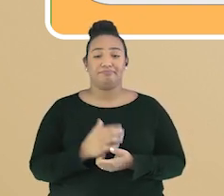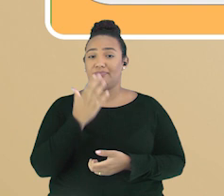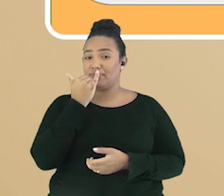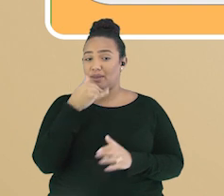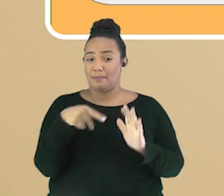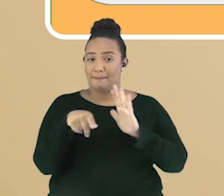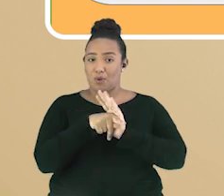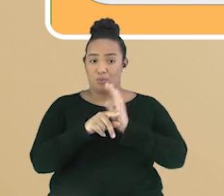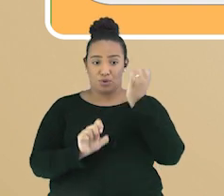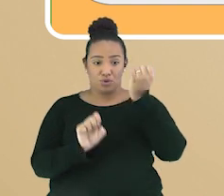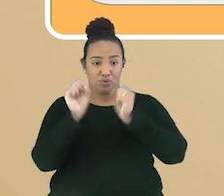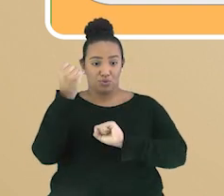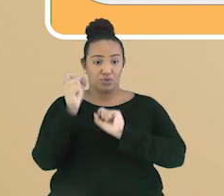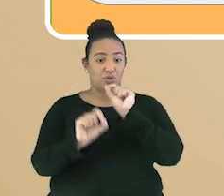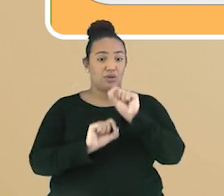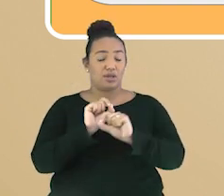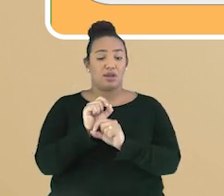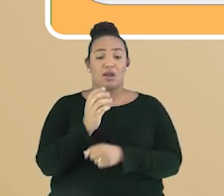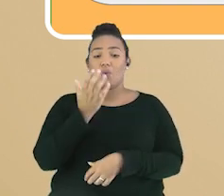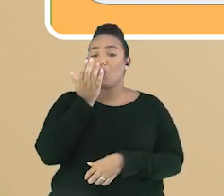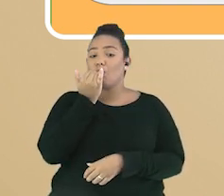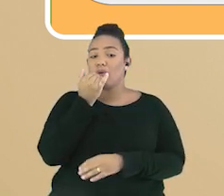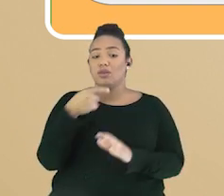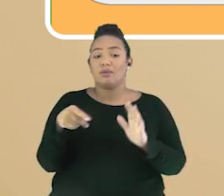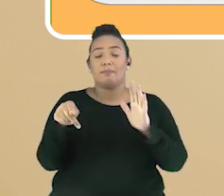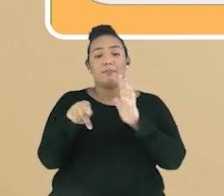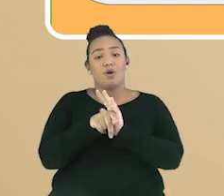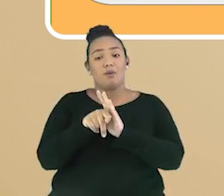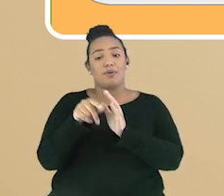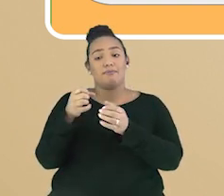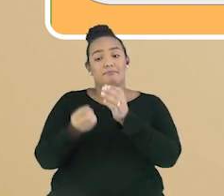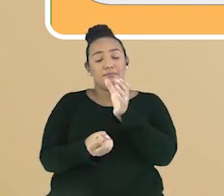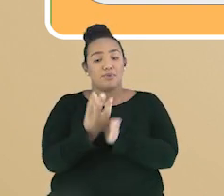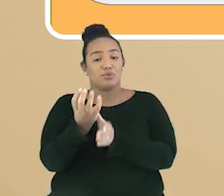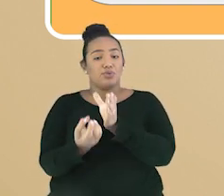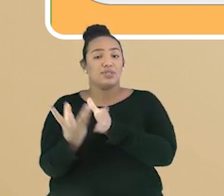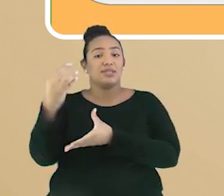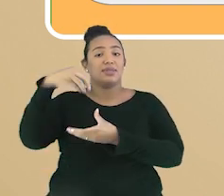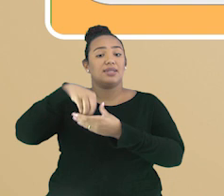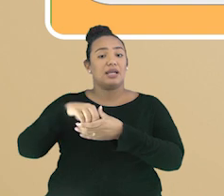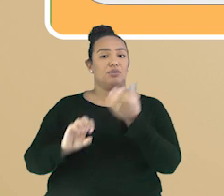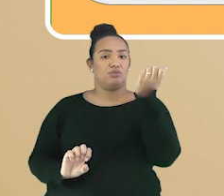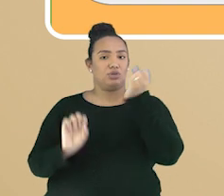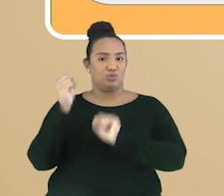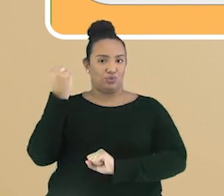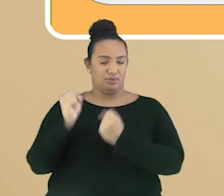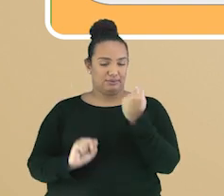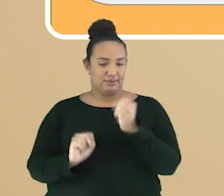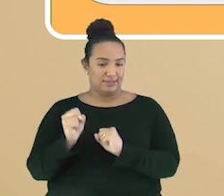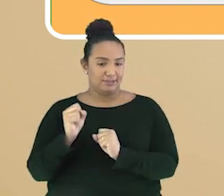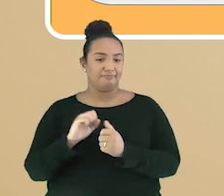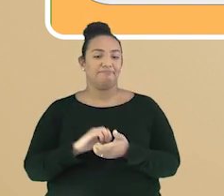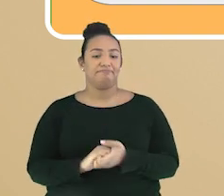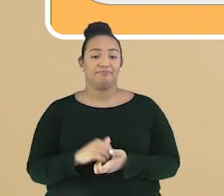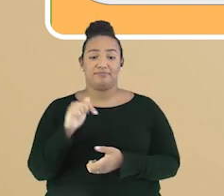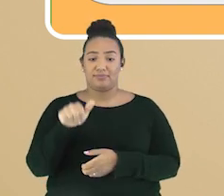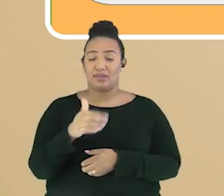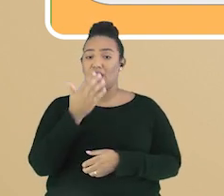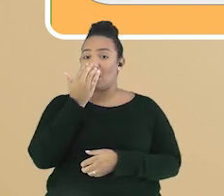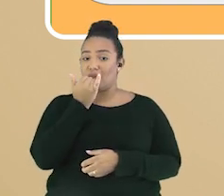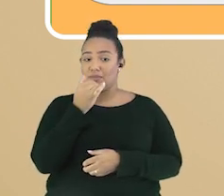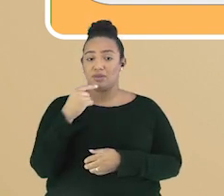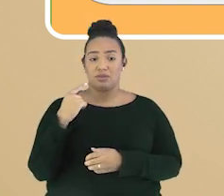atividade industrial. Esses alimentos passam por etapas industriais e têm adição de componentes